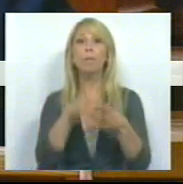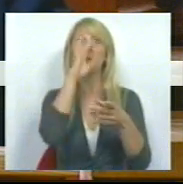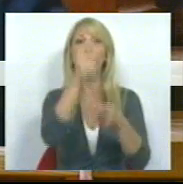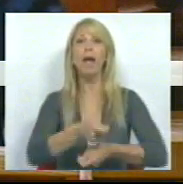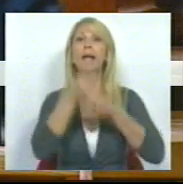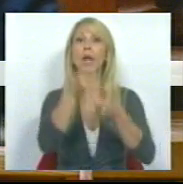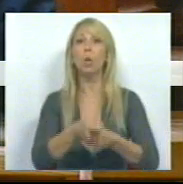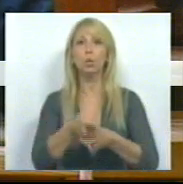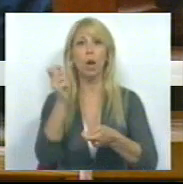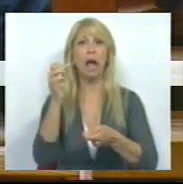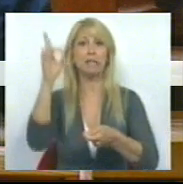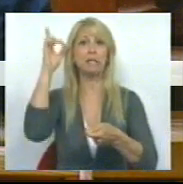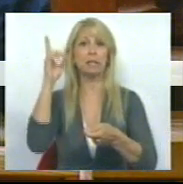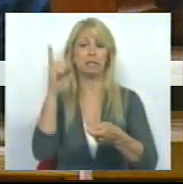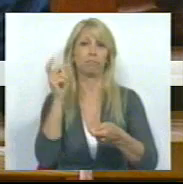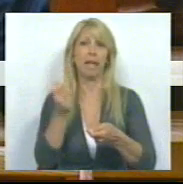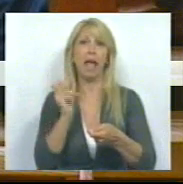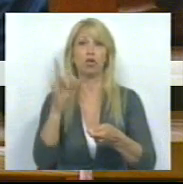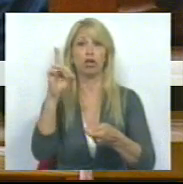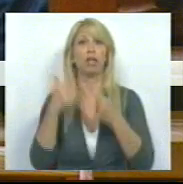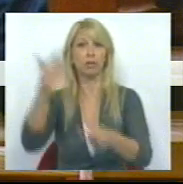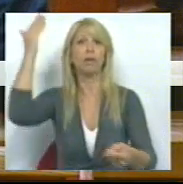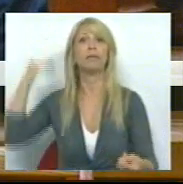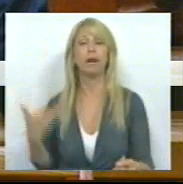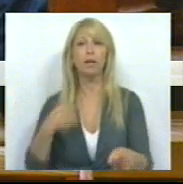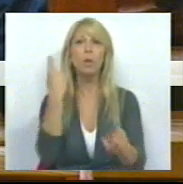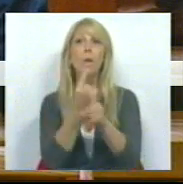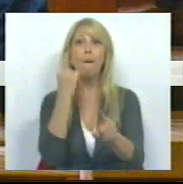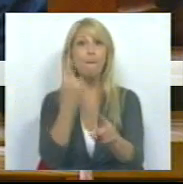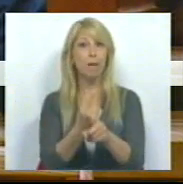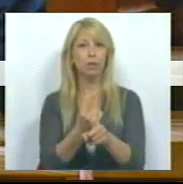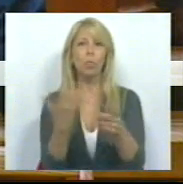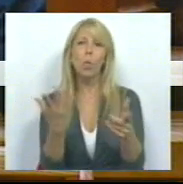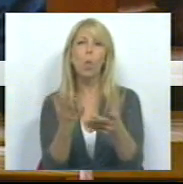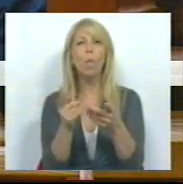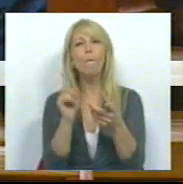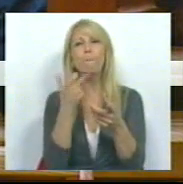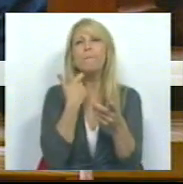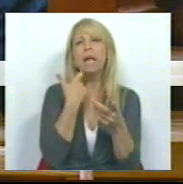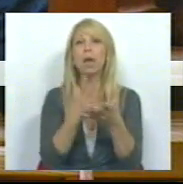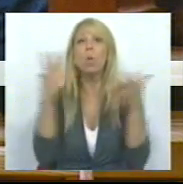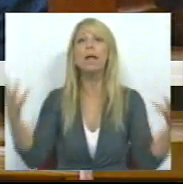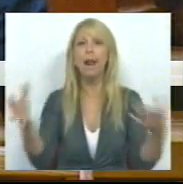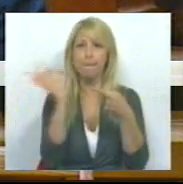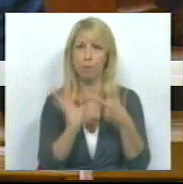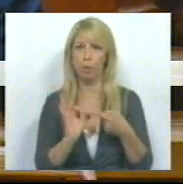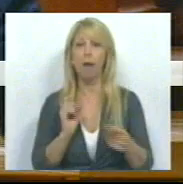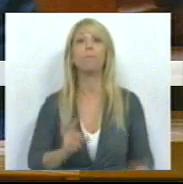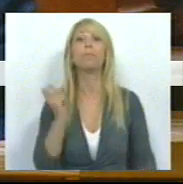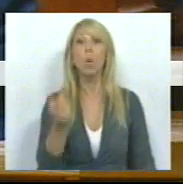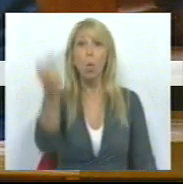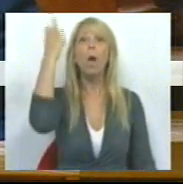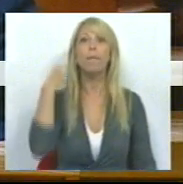Agricultura de há 6 anos. Os mesmos com um pequeno, grande pormenor. Há um ano havia